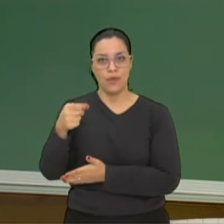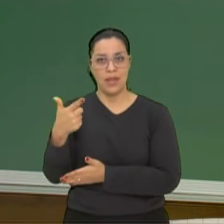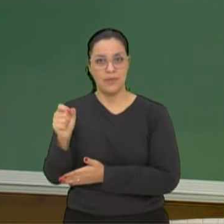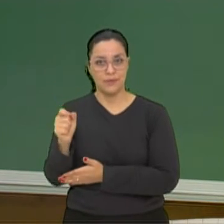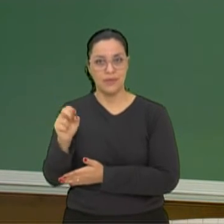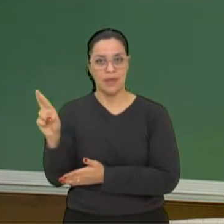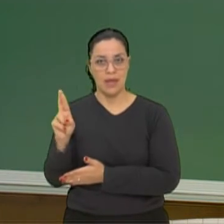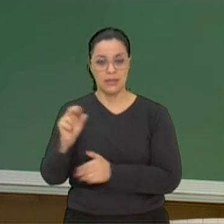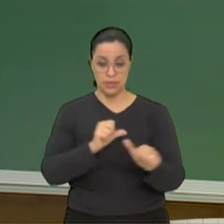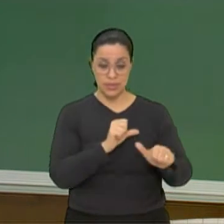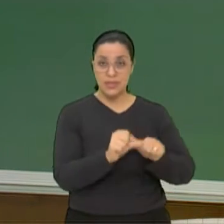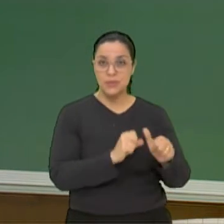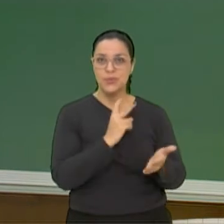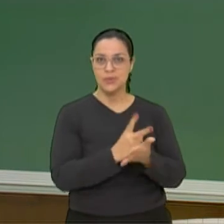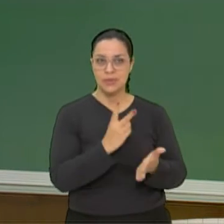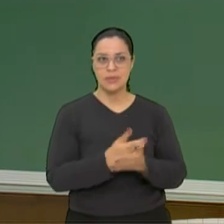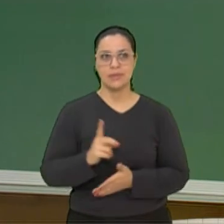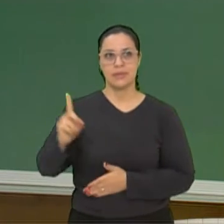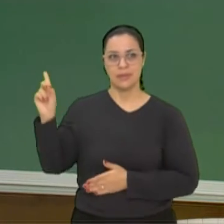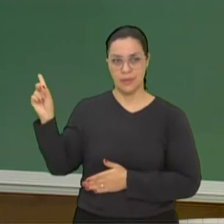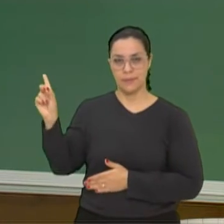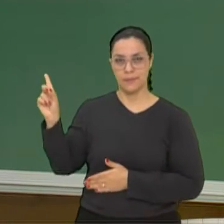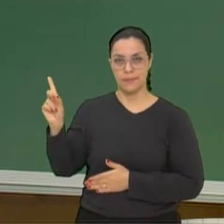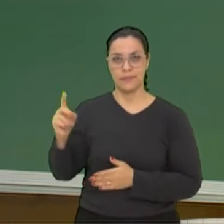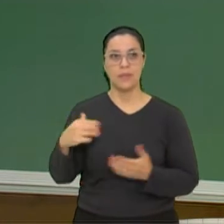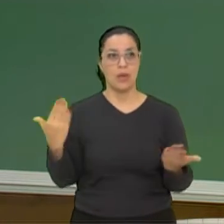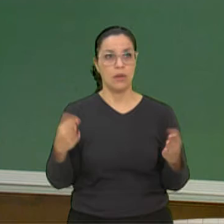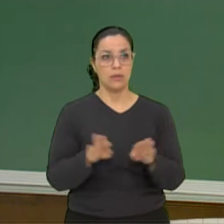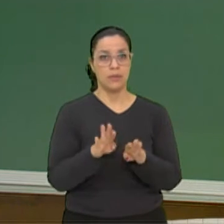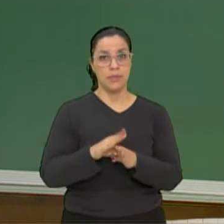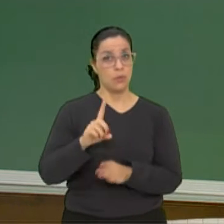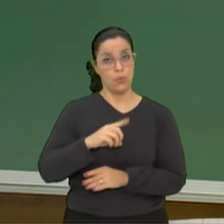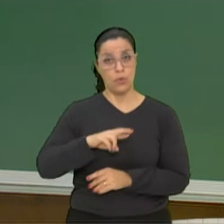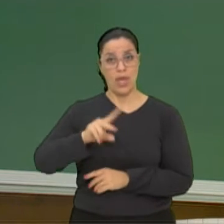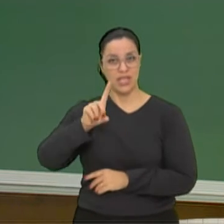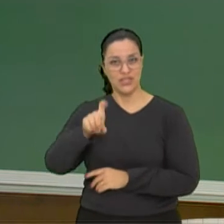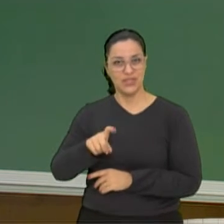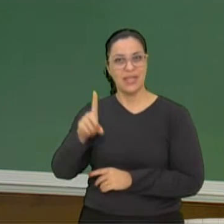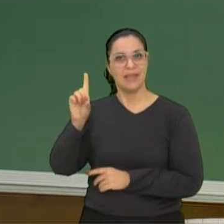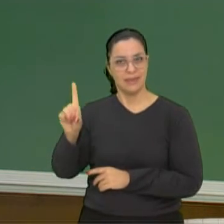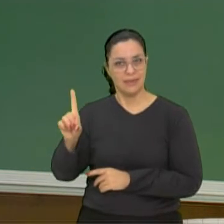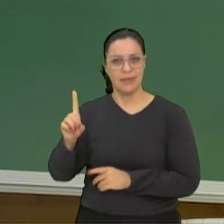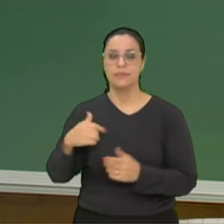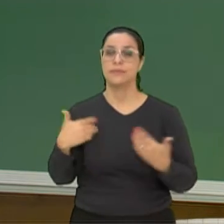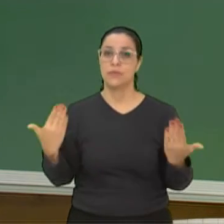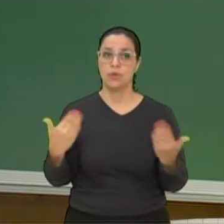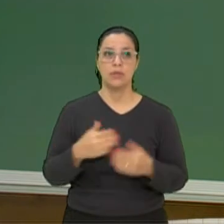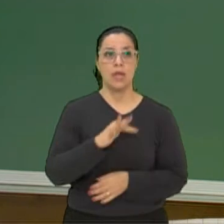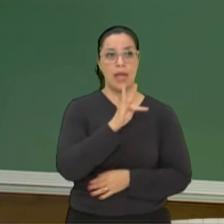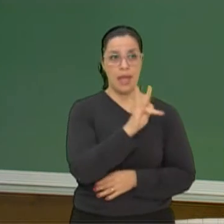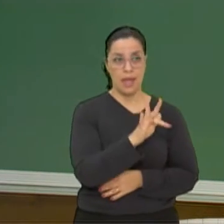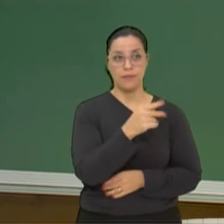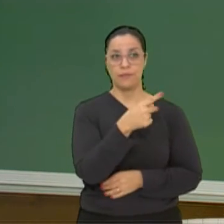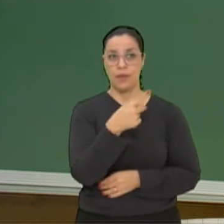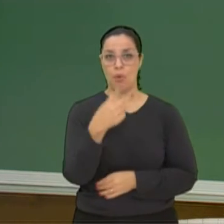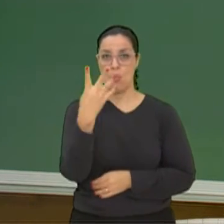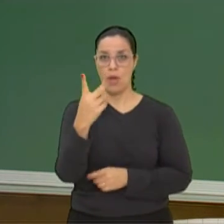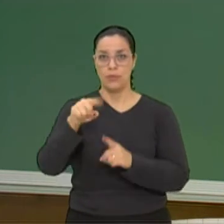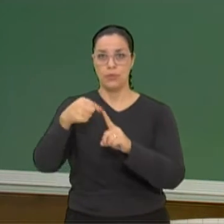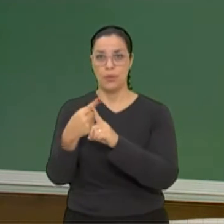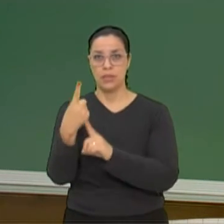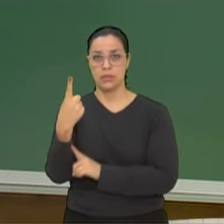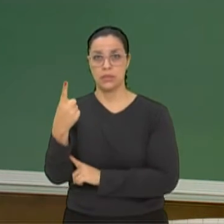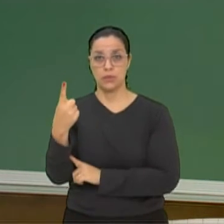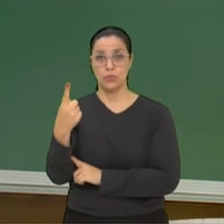angular, então 1,20 está lá, 1,20 vezes o x, nesse caso não é x, é d, ok? Mas a letra pouco importa. Então a minha função é